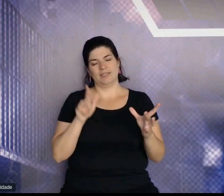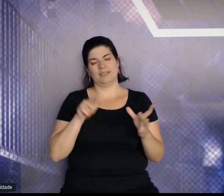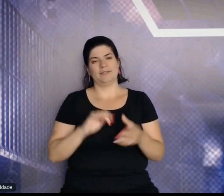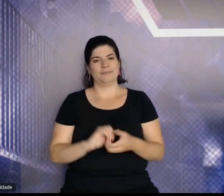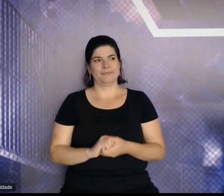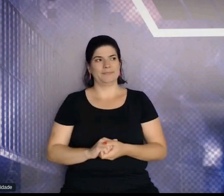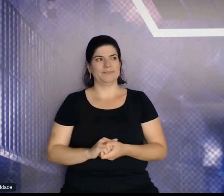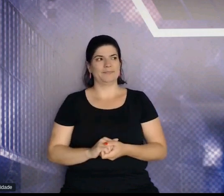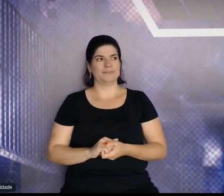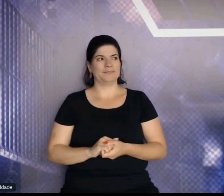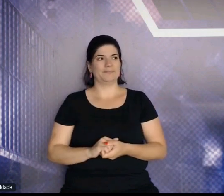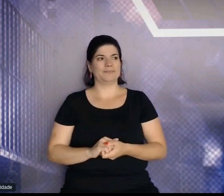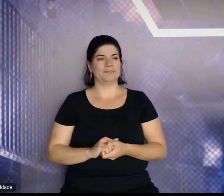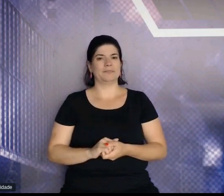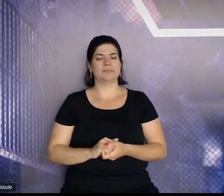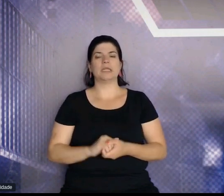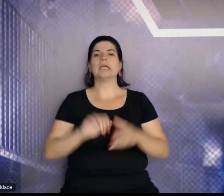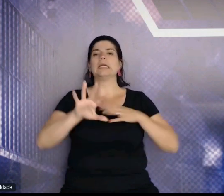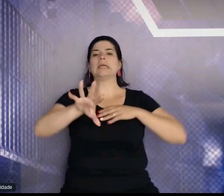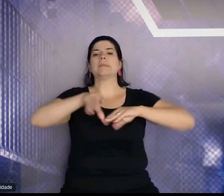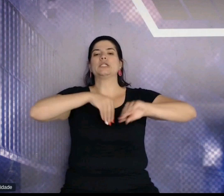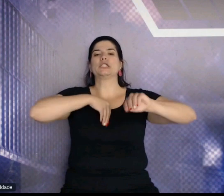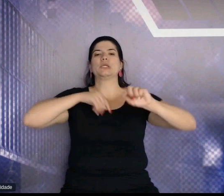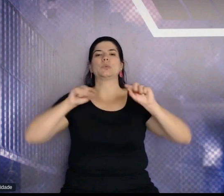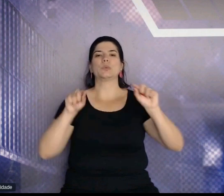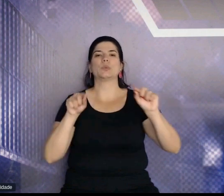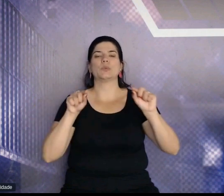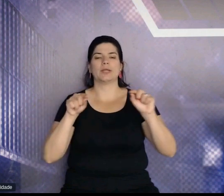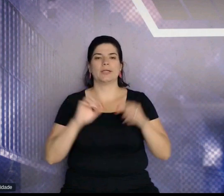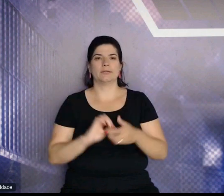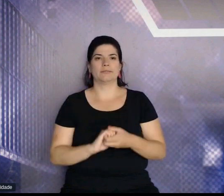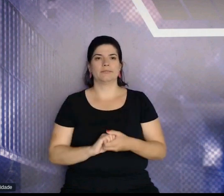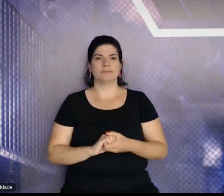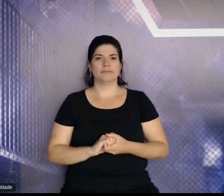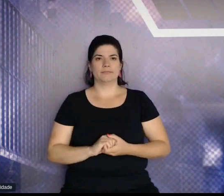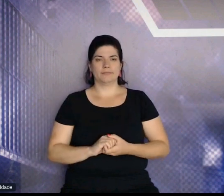Sim. O que é empatia?